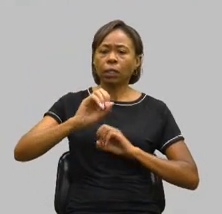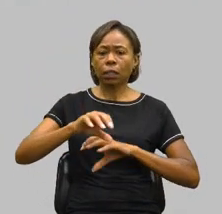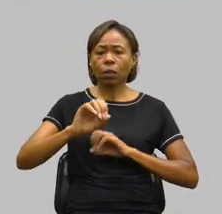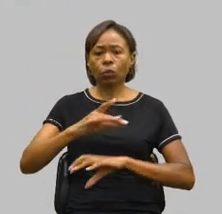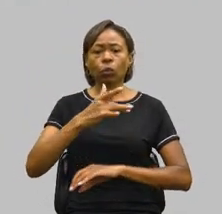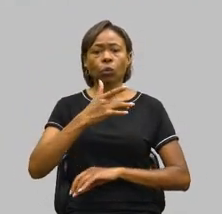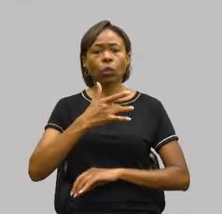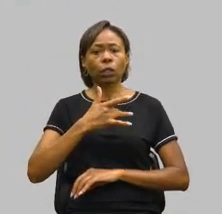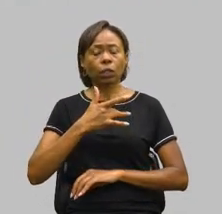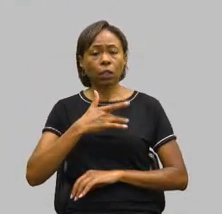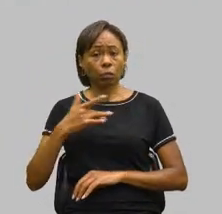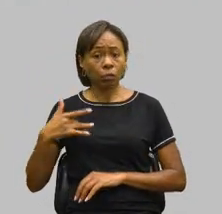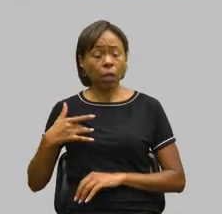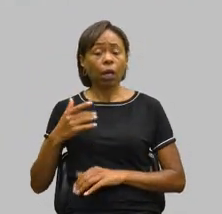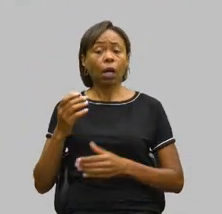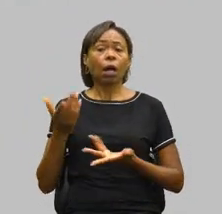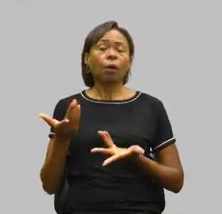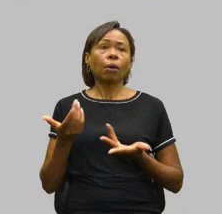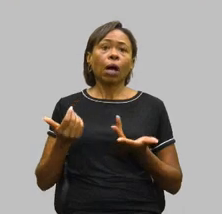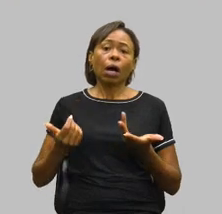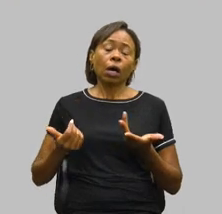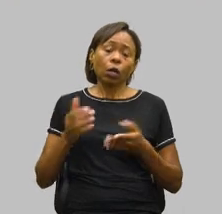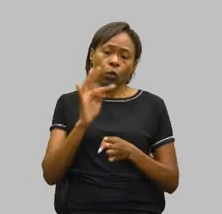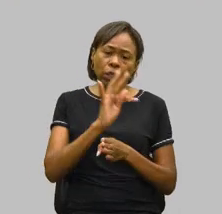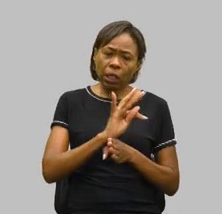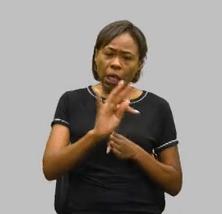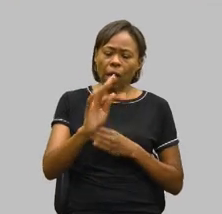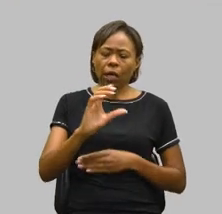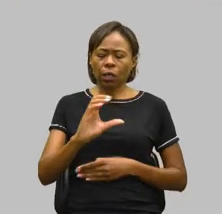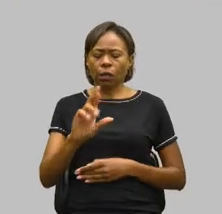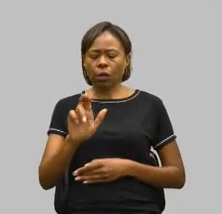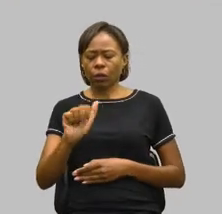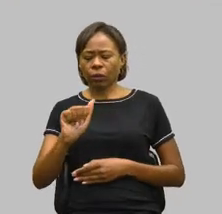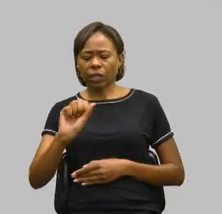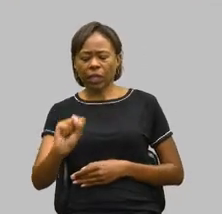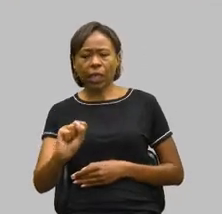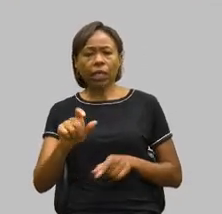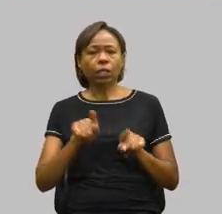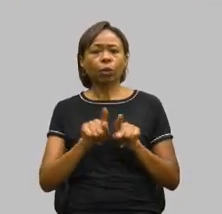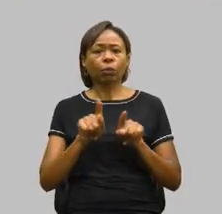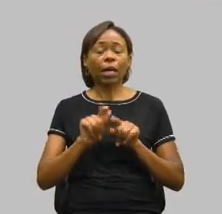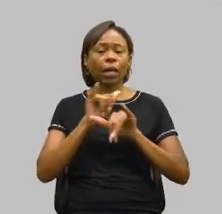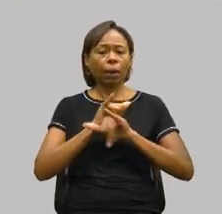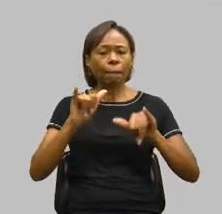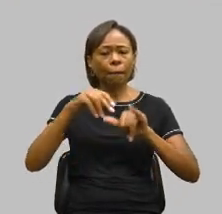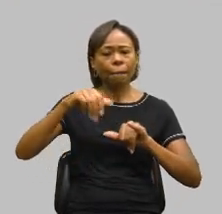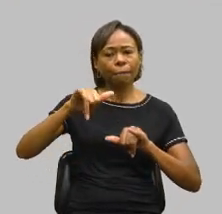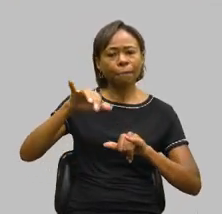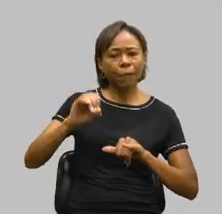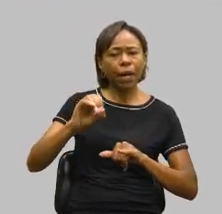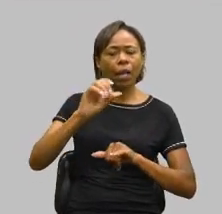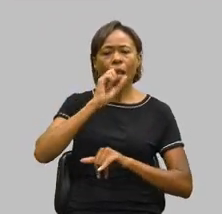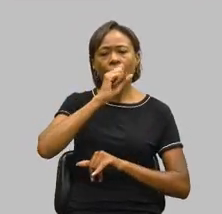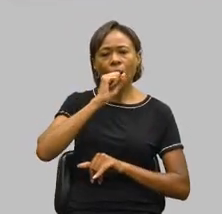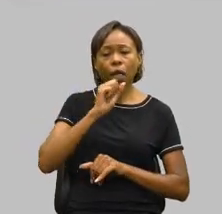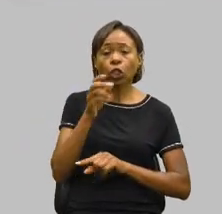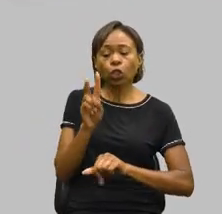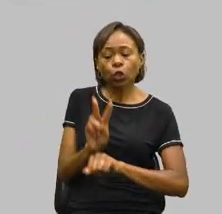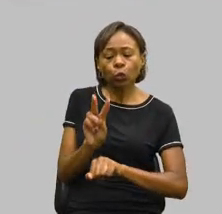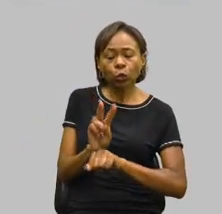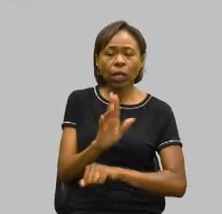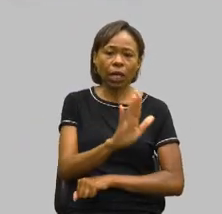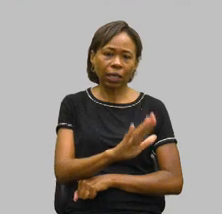incluindo conselhos tutelares creias campanhas de Maio laranja proteção à infância o que a